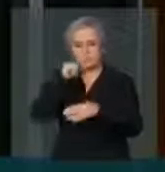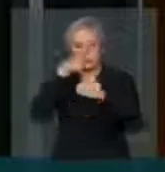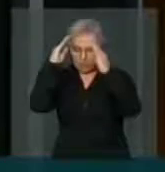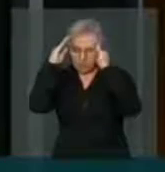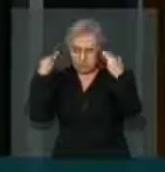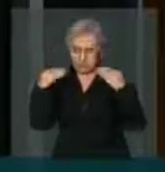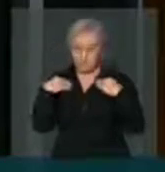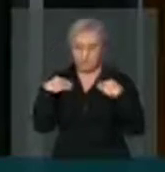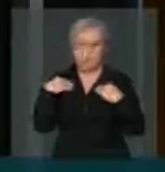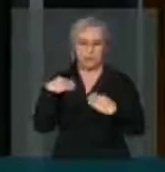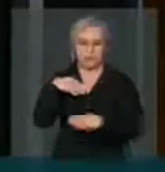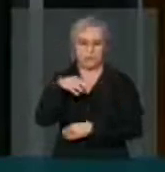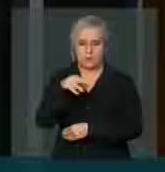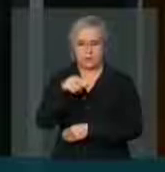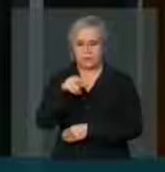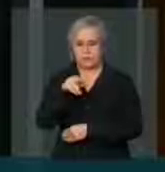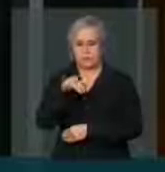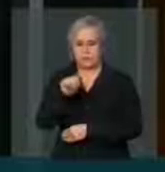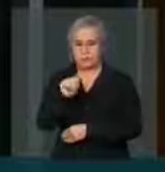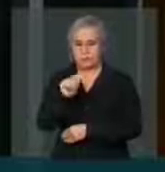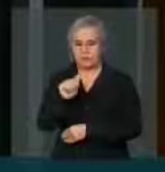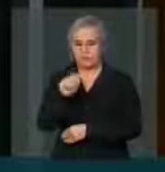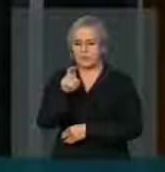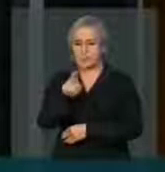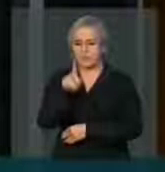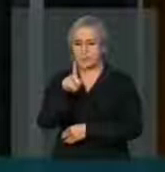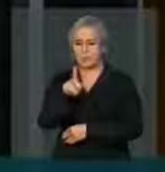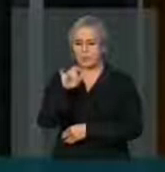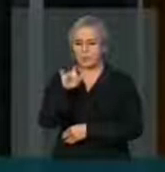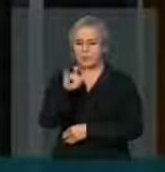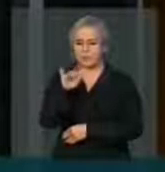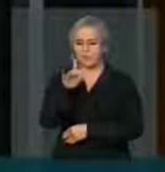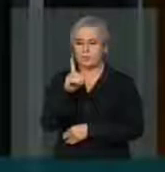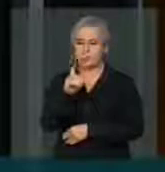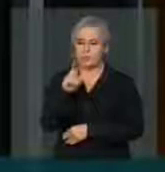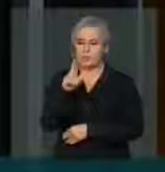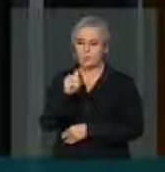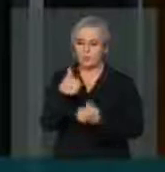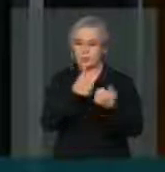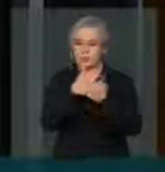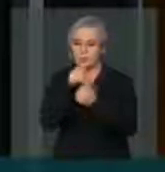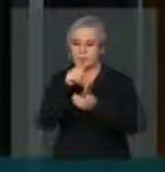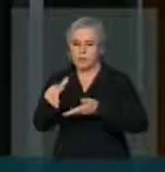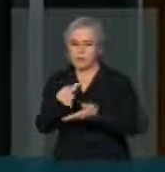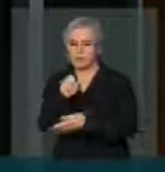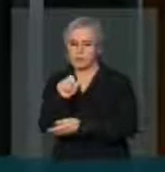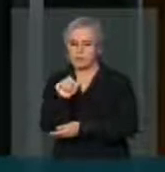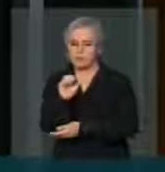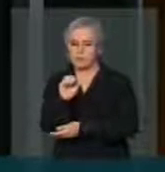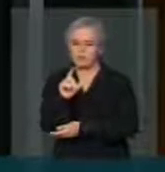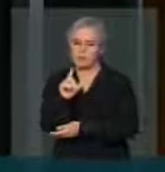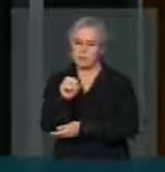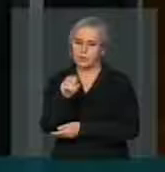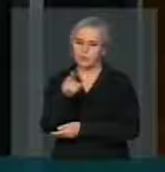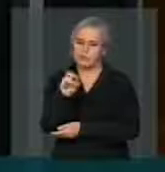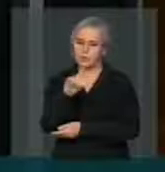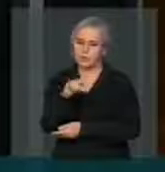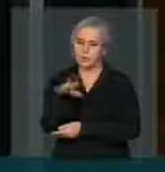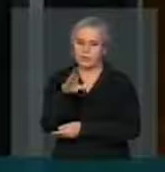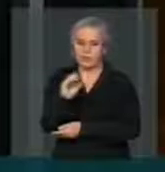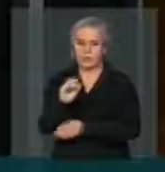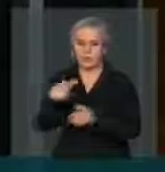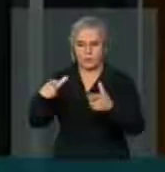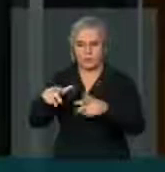Missão Salesiana. Elas assumiram o trabalho junto ao povo bororo, às margens do rio São Lourenço, na colônia Tereza Cristina,